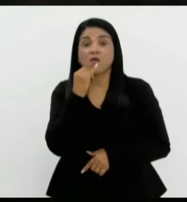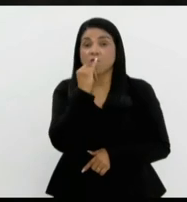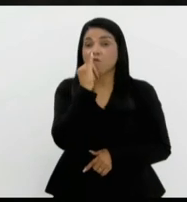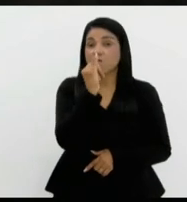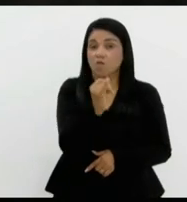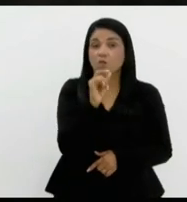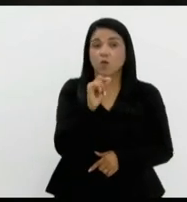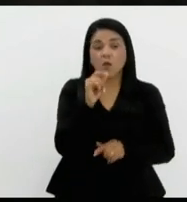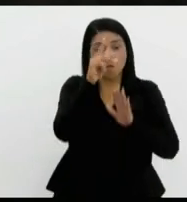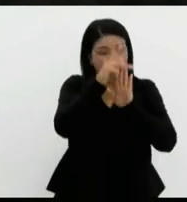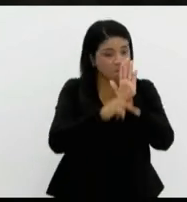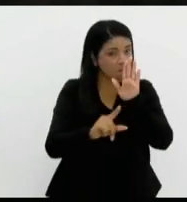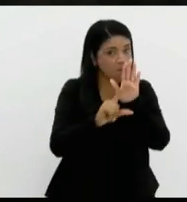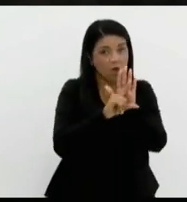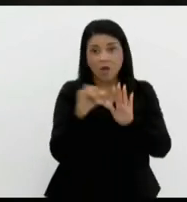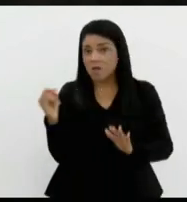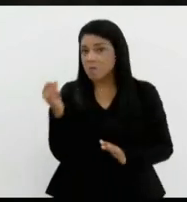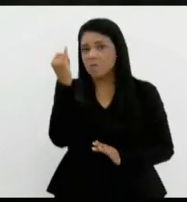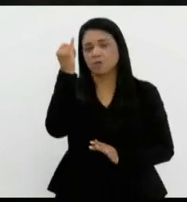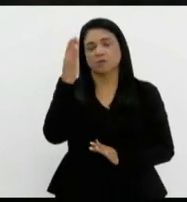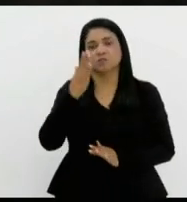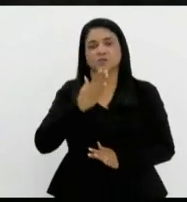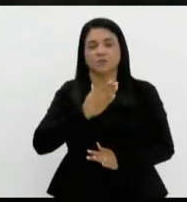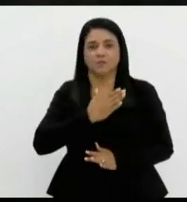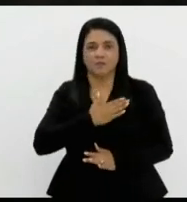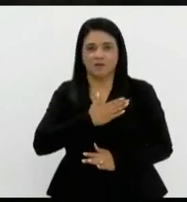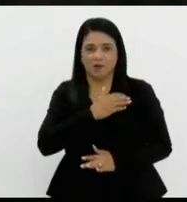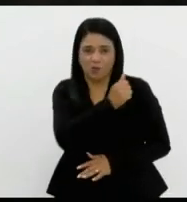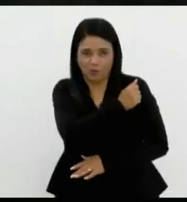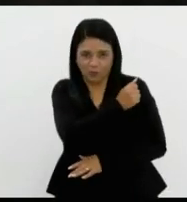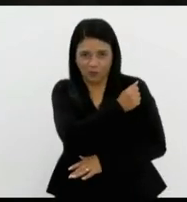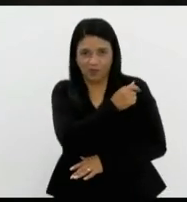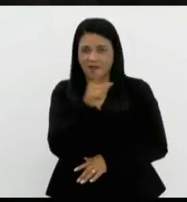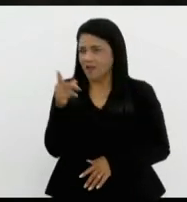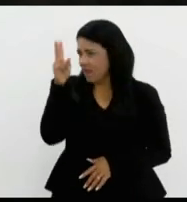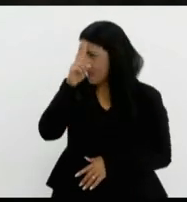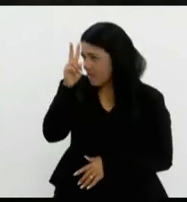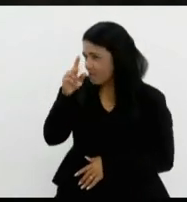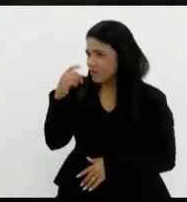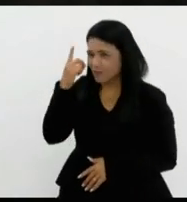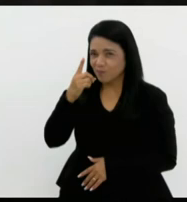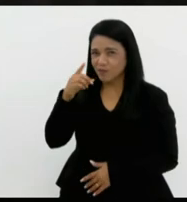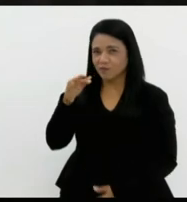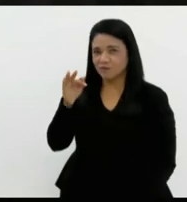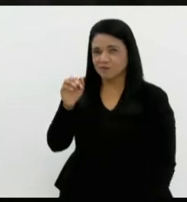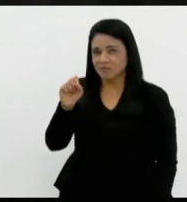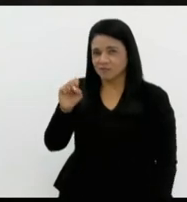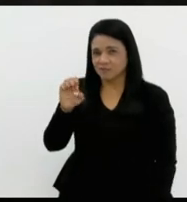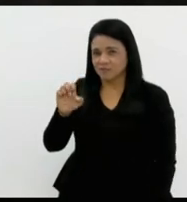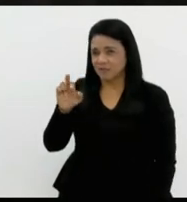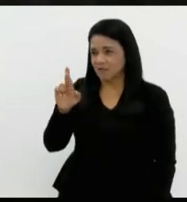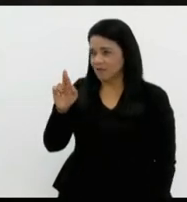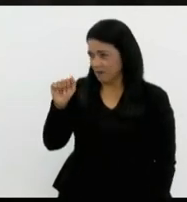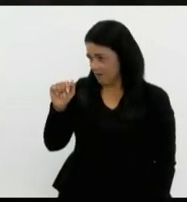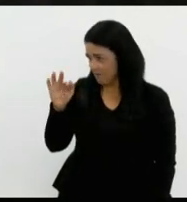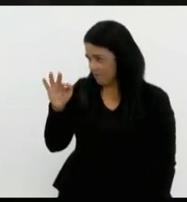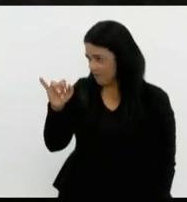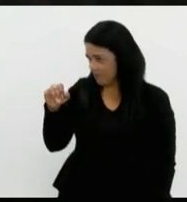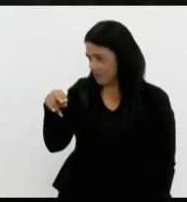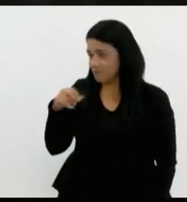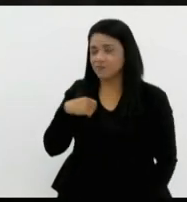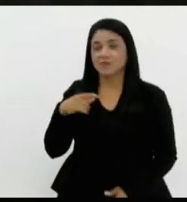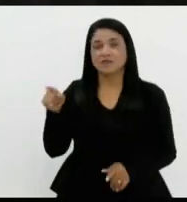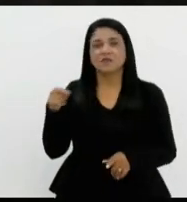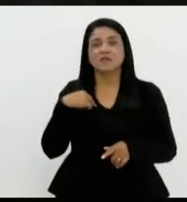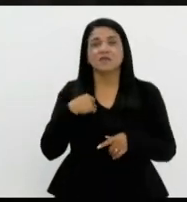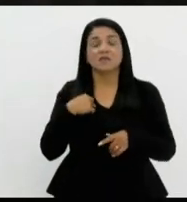um projeto importantíssimo para elas. Não sei se o deputado Flávio Serafini estava nesse dia, porque ela disse o seguinte: nós